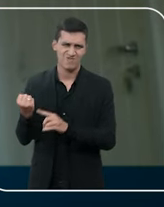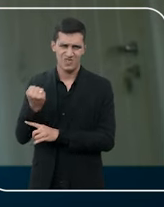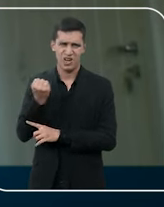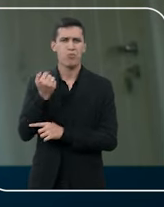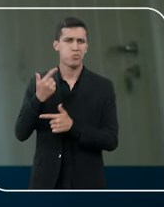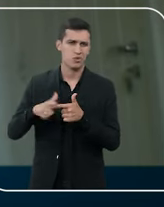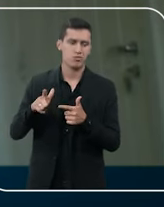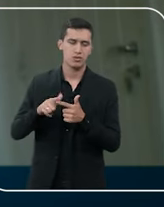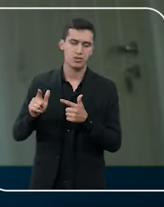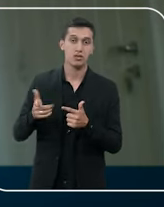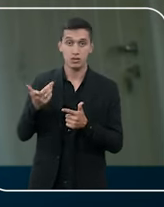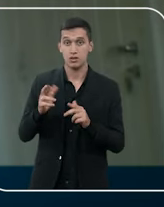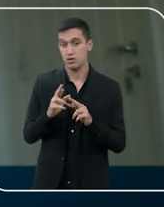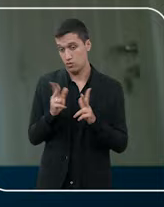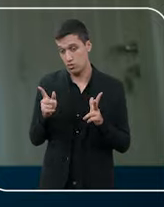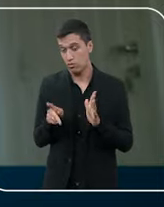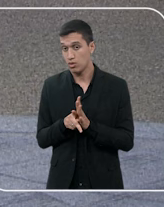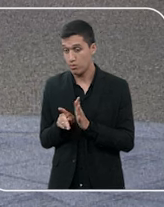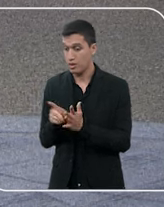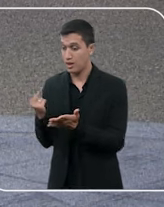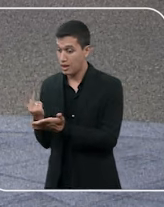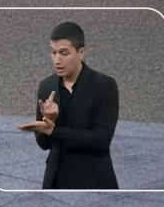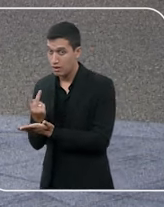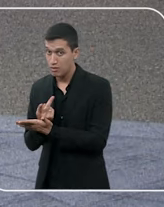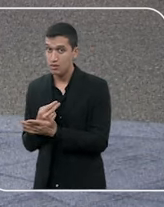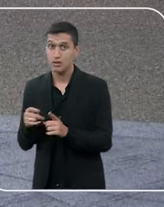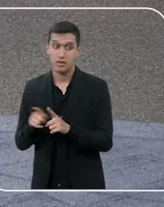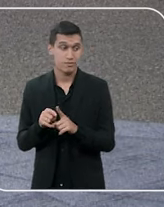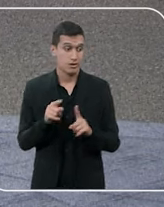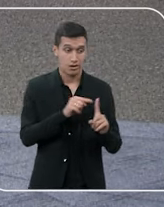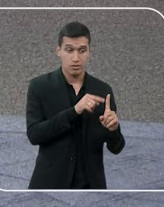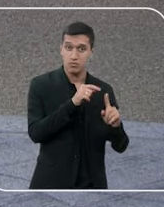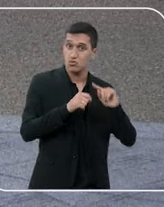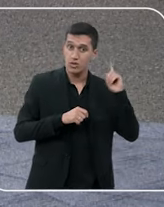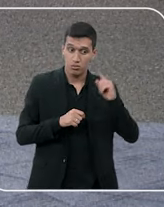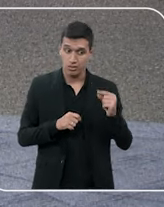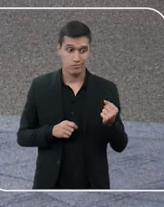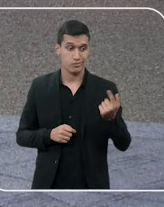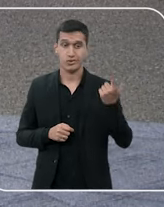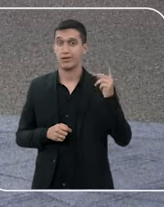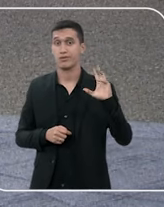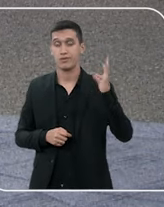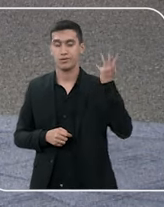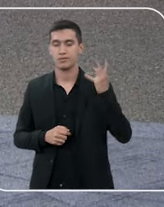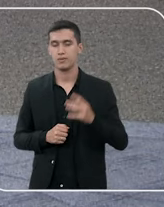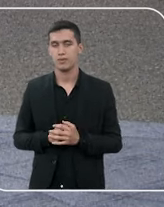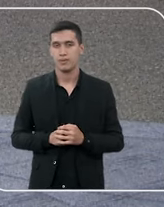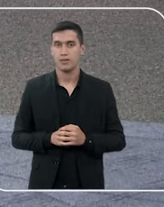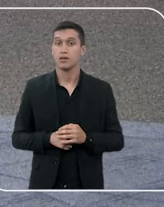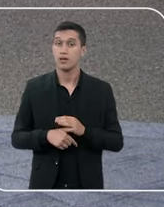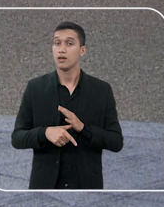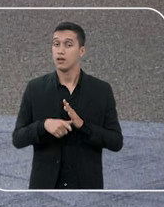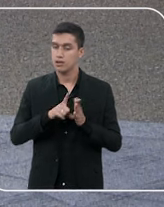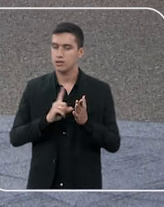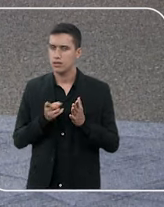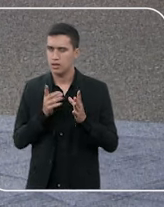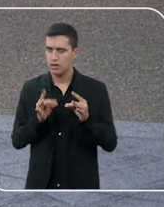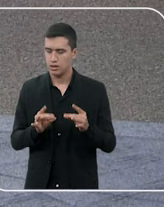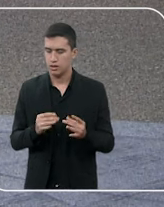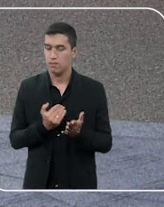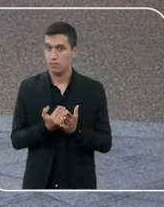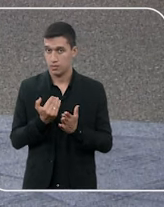seria a diferença entre os dois. Agora, professor Guilherme, antes de a gente explorar ao longo do nosso programa de hoje,